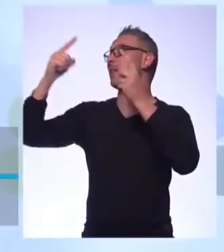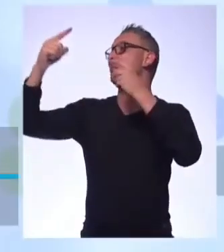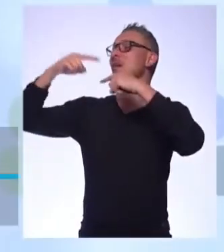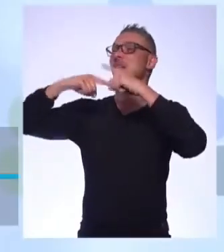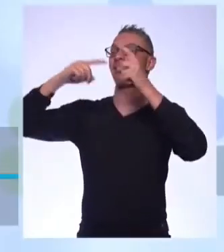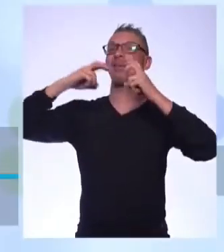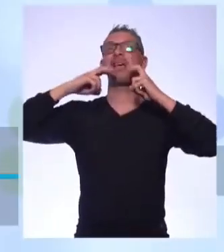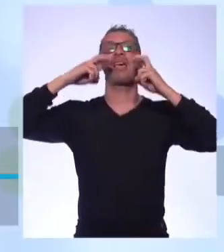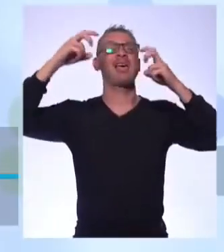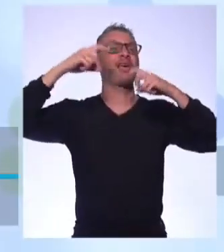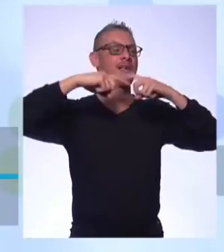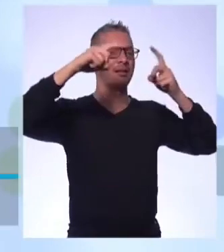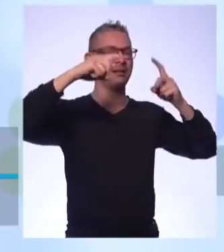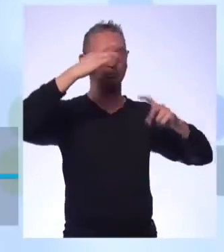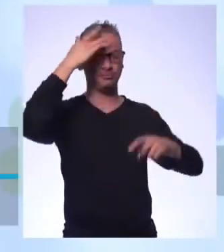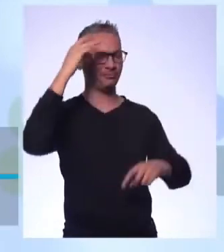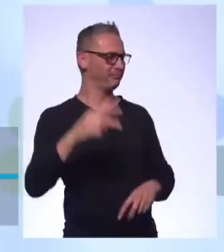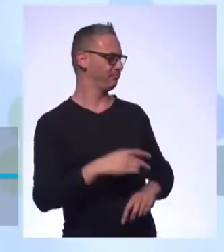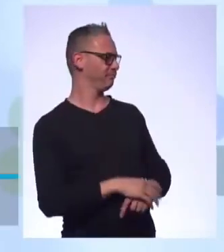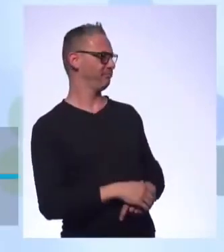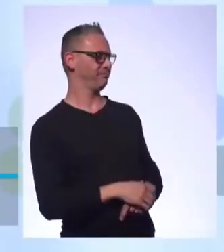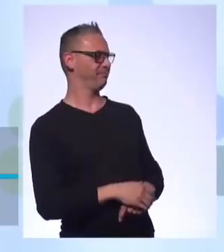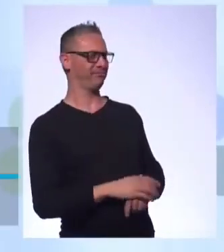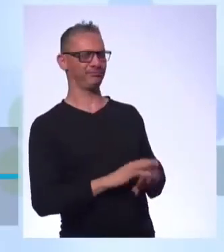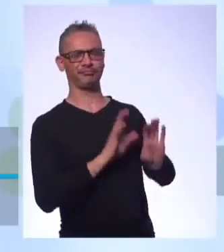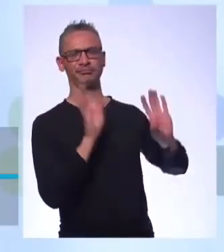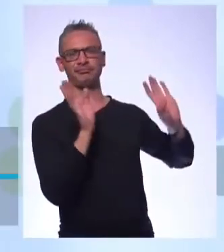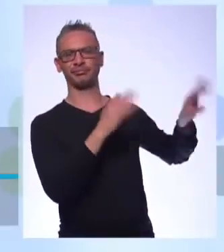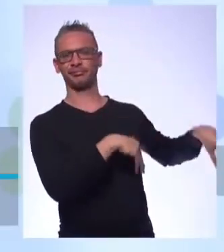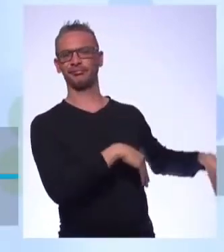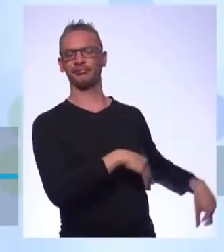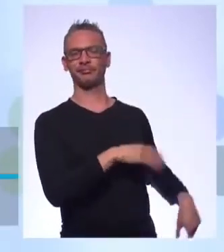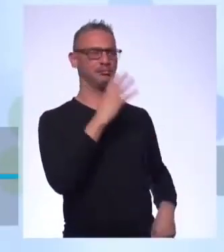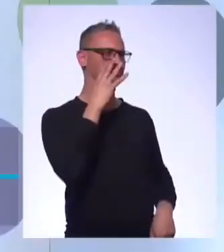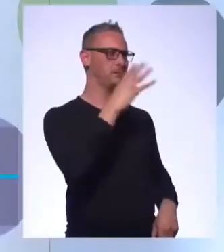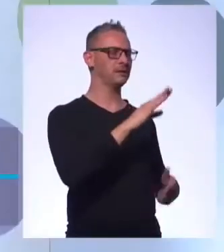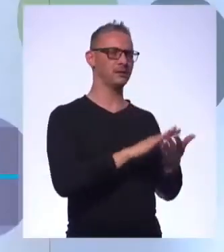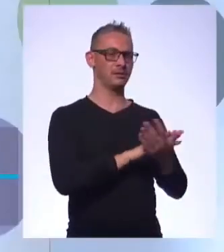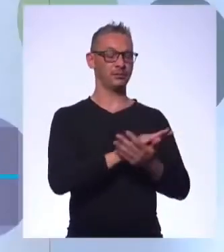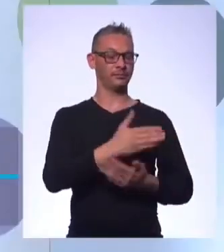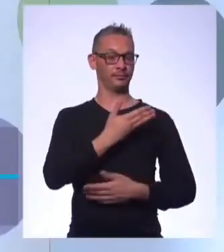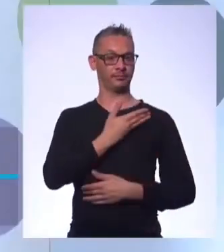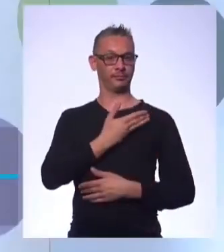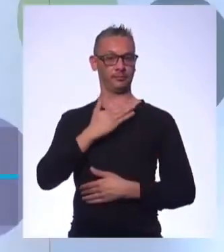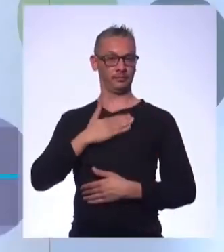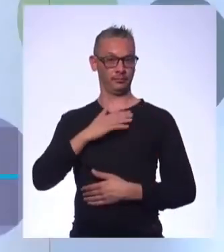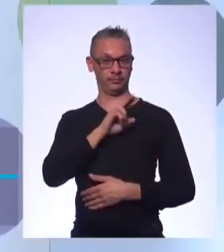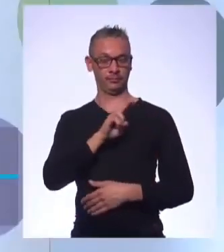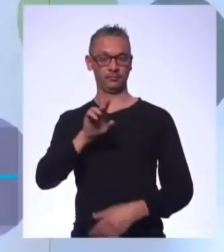escândalo a todo momento, a gente acaba perdendo a vontade de escutar, né? Tem uma amiga minha, a Dani, ela